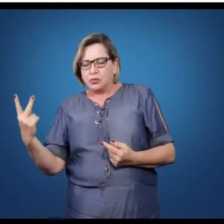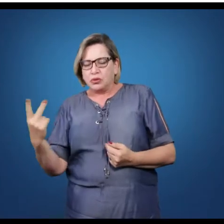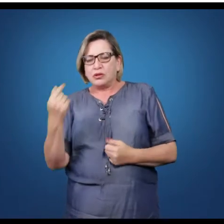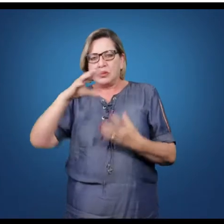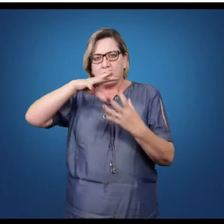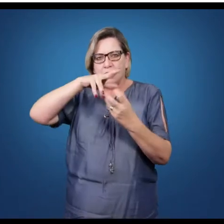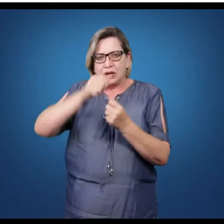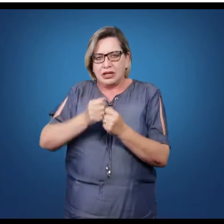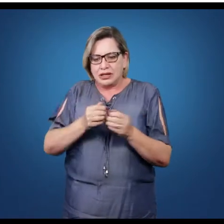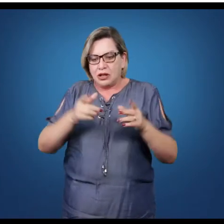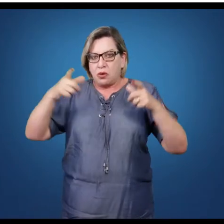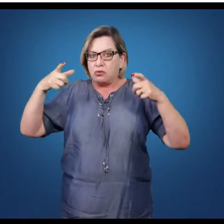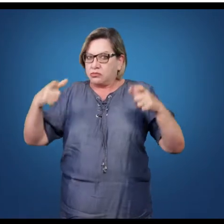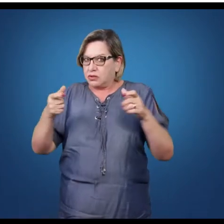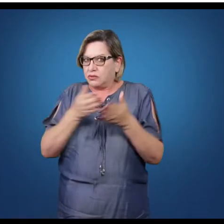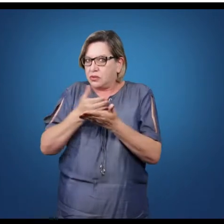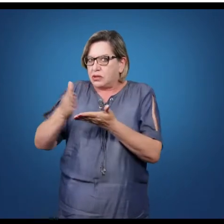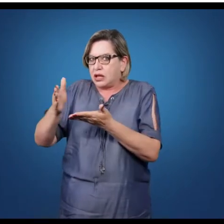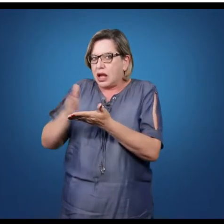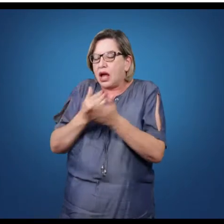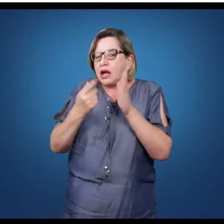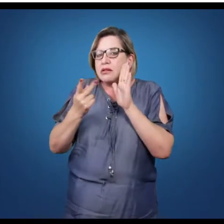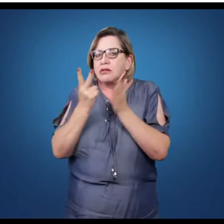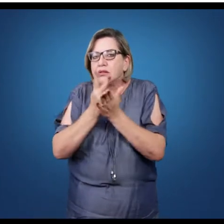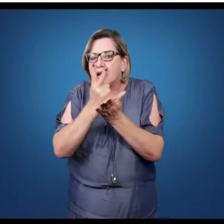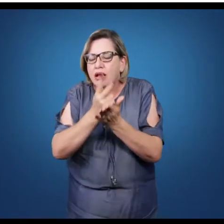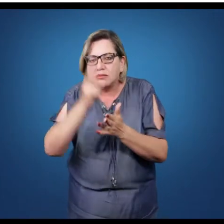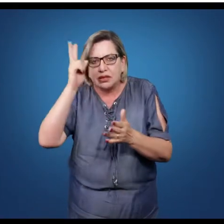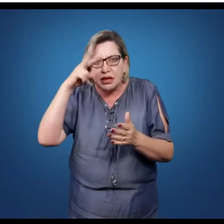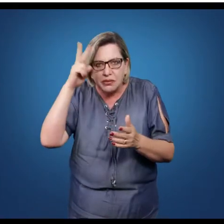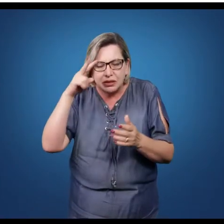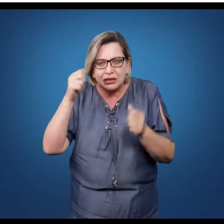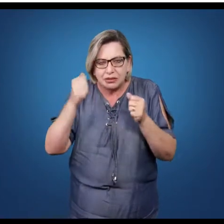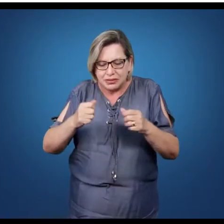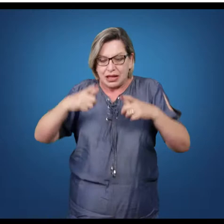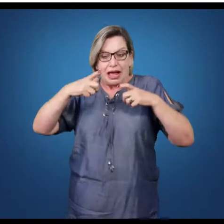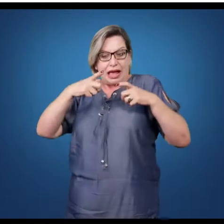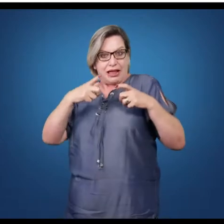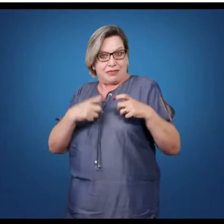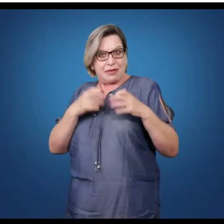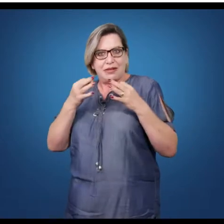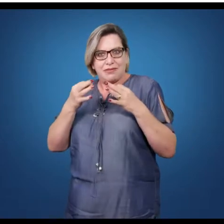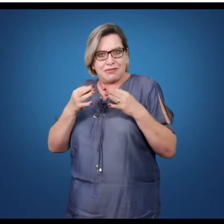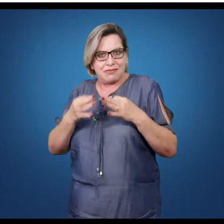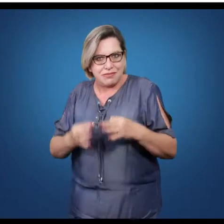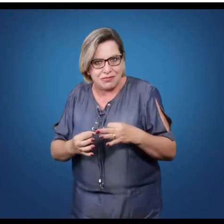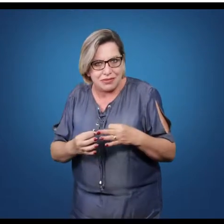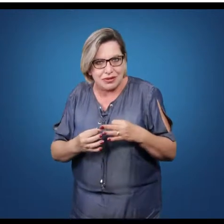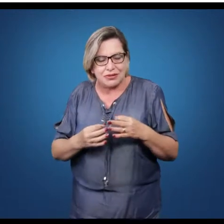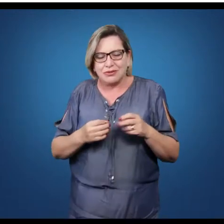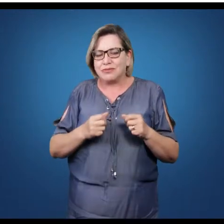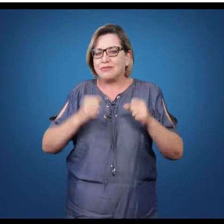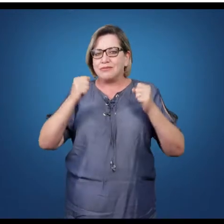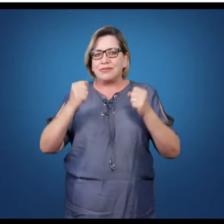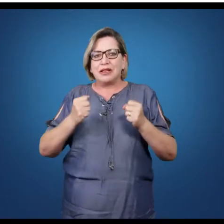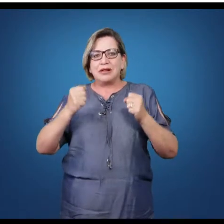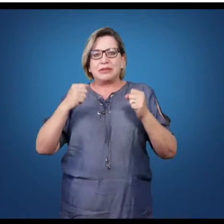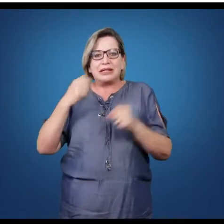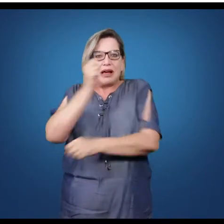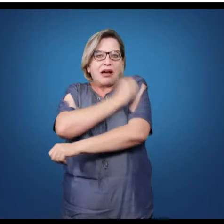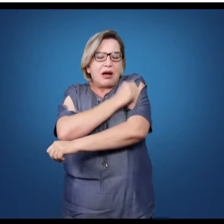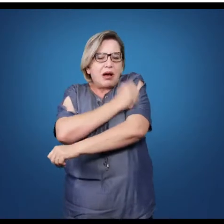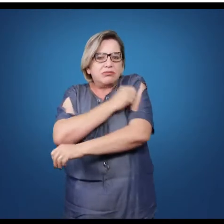e a gente vai delimitar o espaço. Sempre lembrando que a gente precisa delimitar um espaço para o aluno enquanto a gente está aplicando a atividade, para que ele